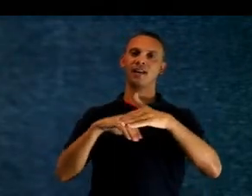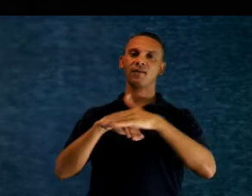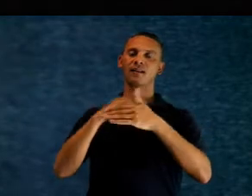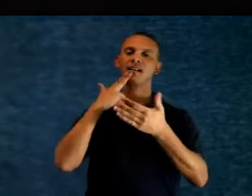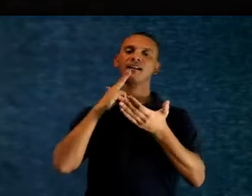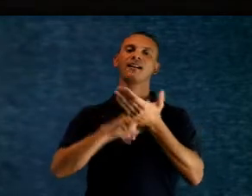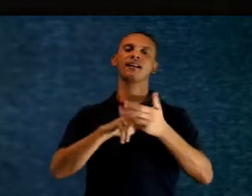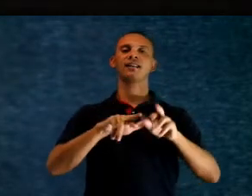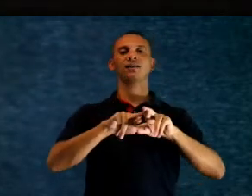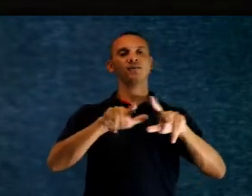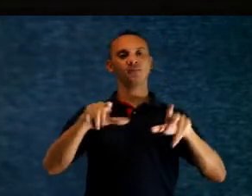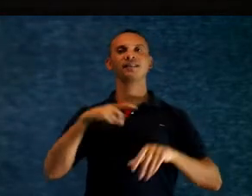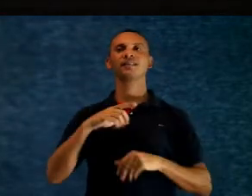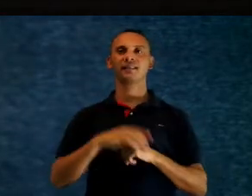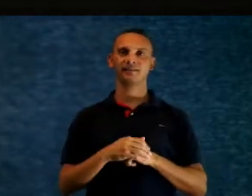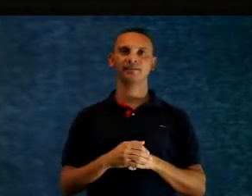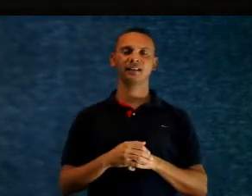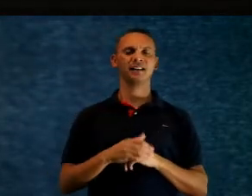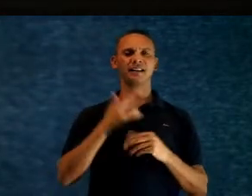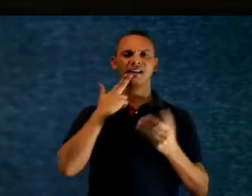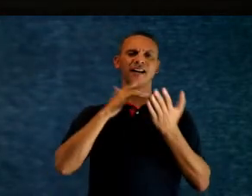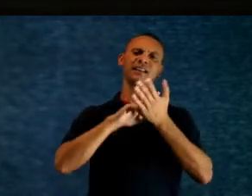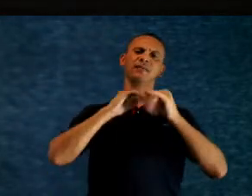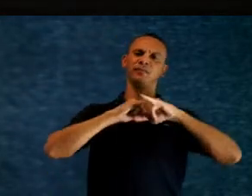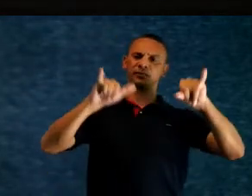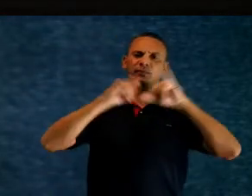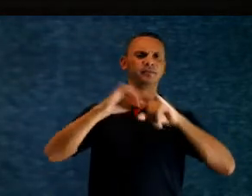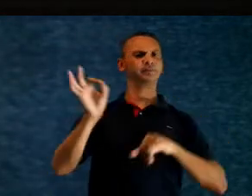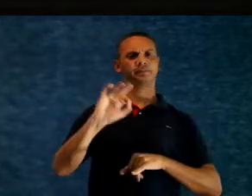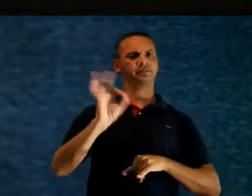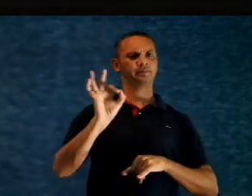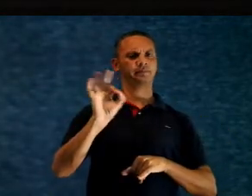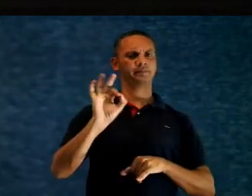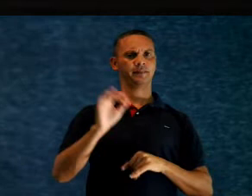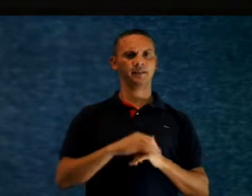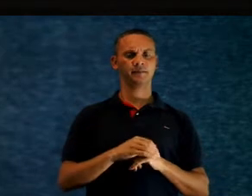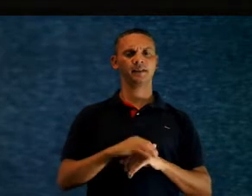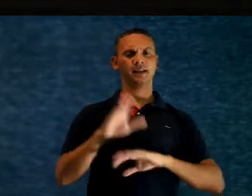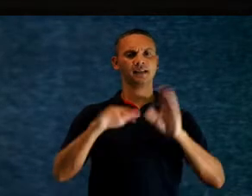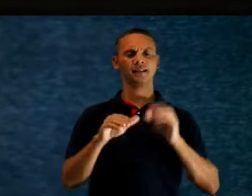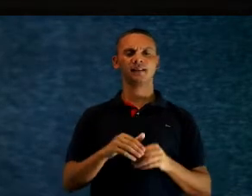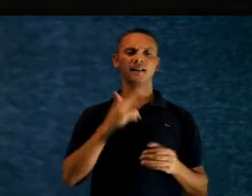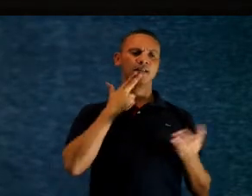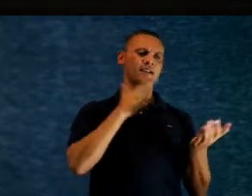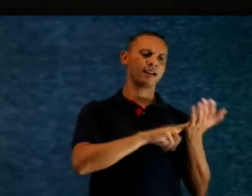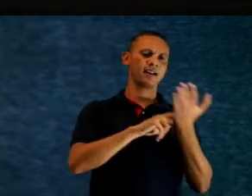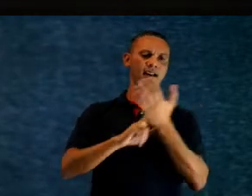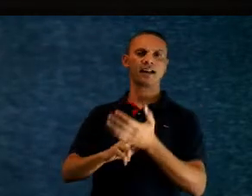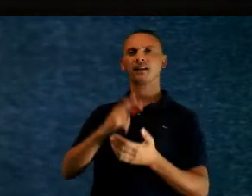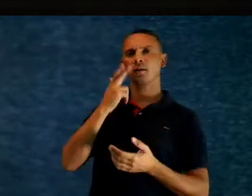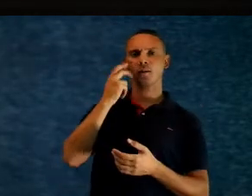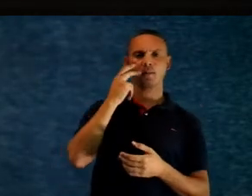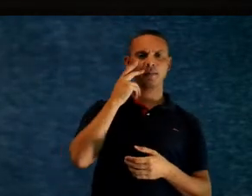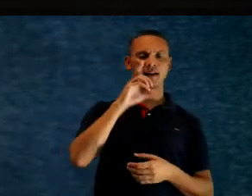esporadicamente. E, portanto, o grande meio o grande instrumento de